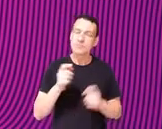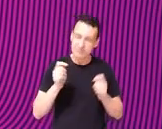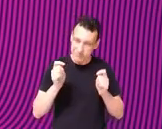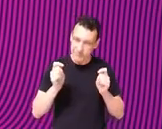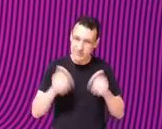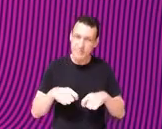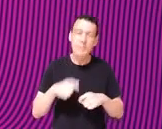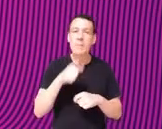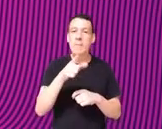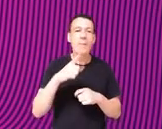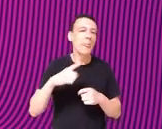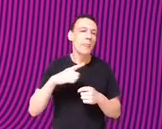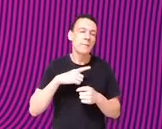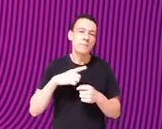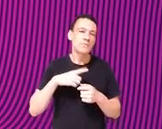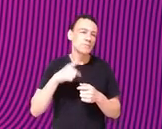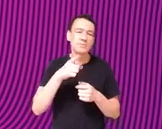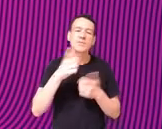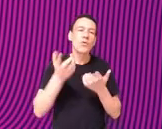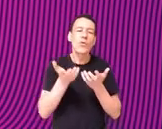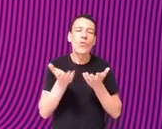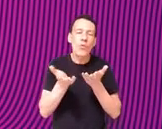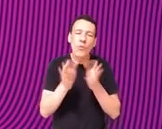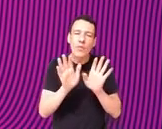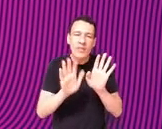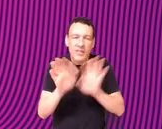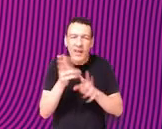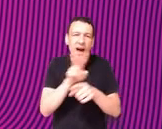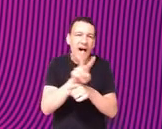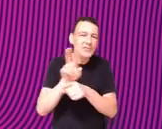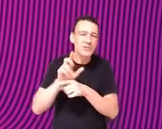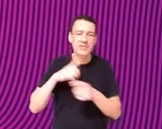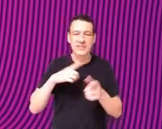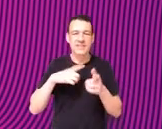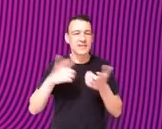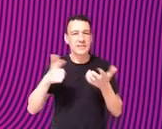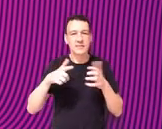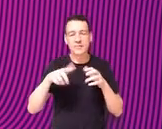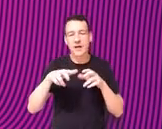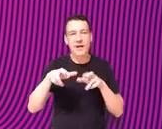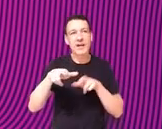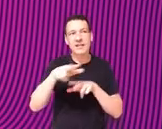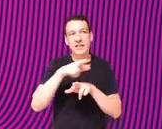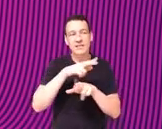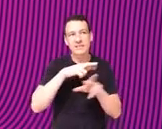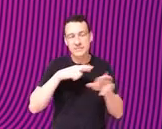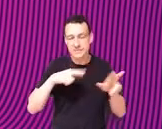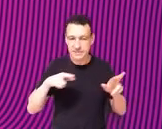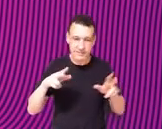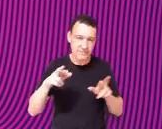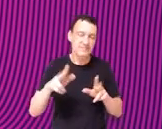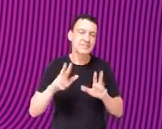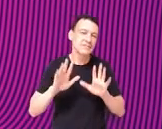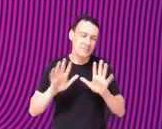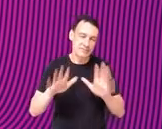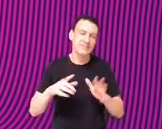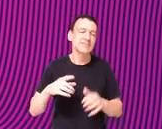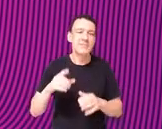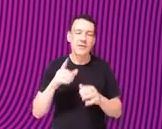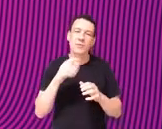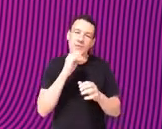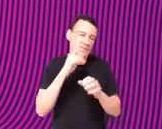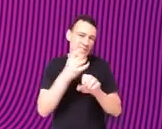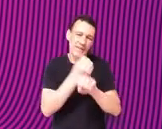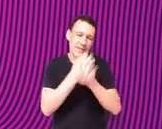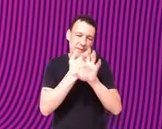dando todo um ciclo de cuidado apoiado por tecnologia da informação e da comunicação, como a telemedicina, tem sido